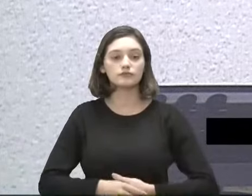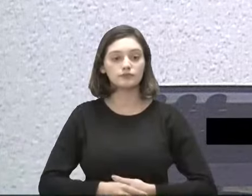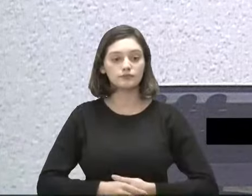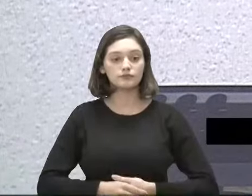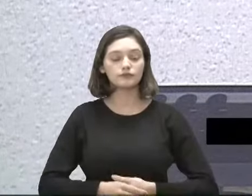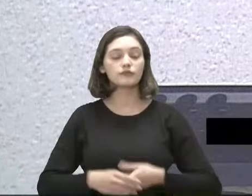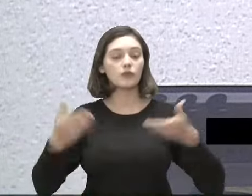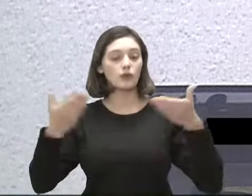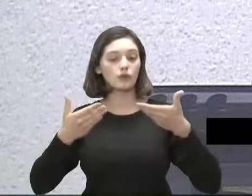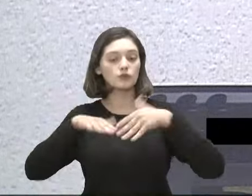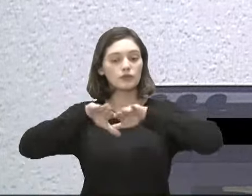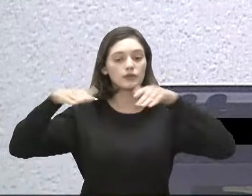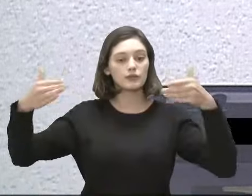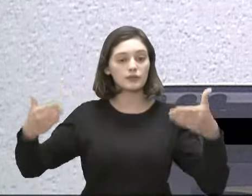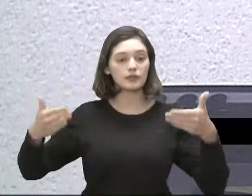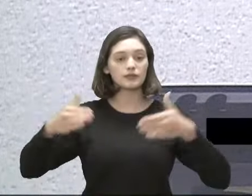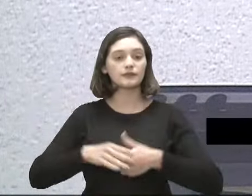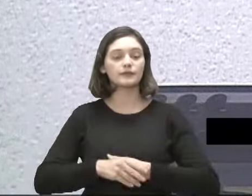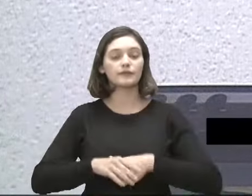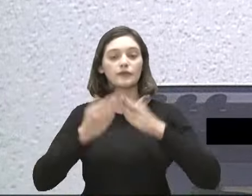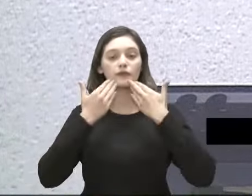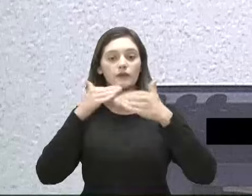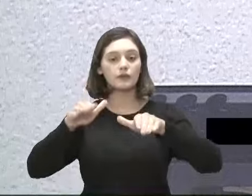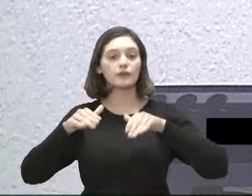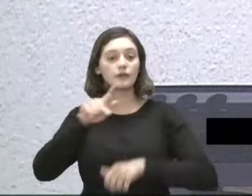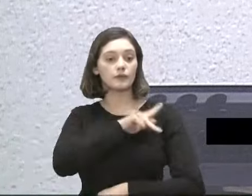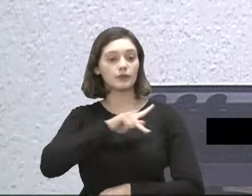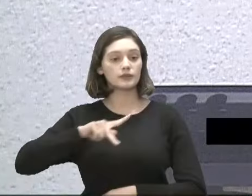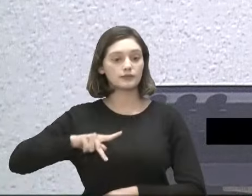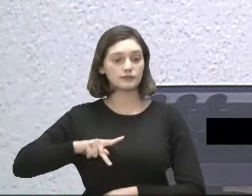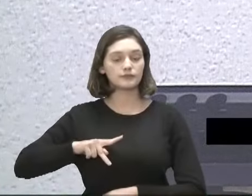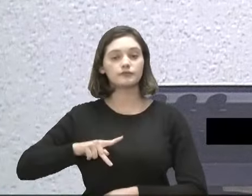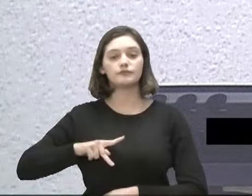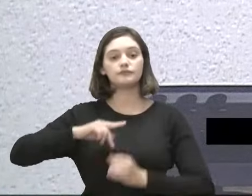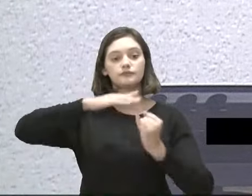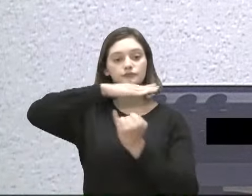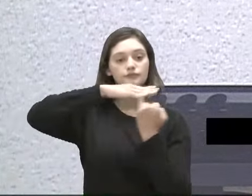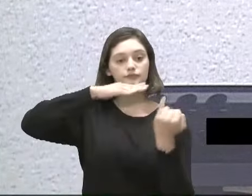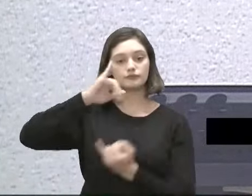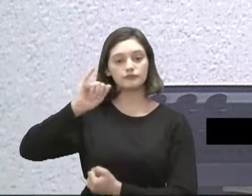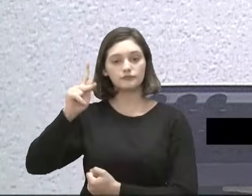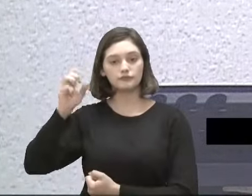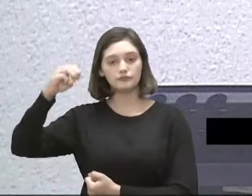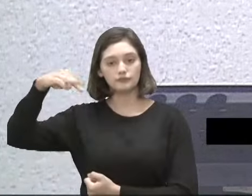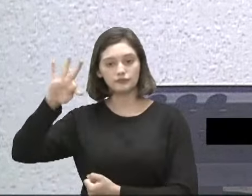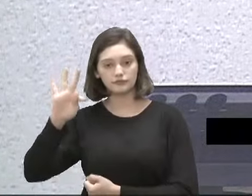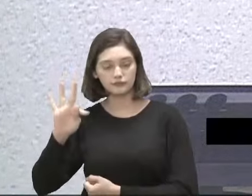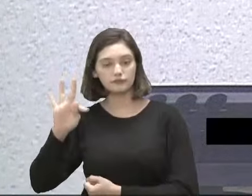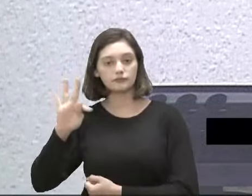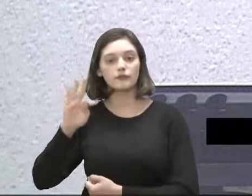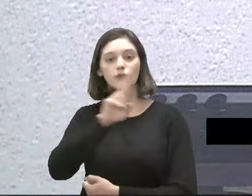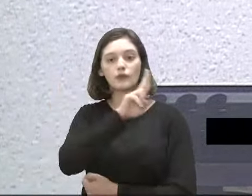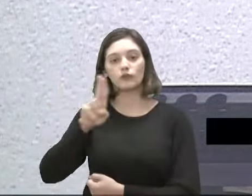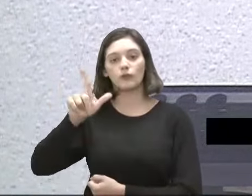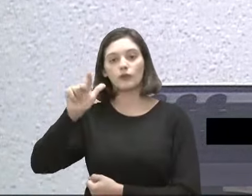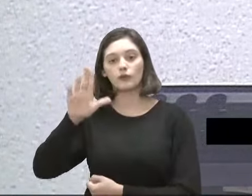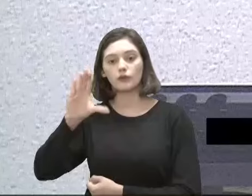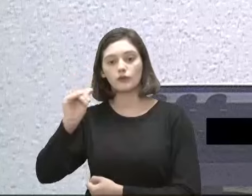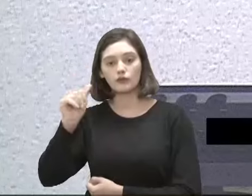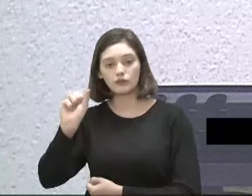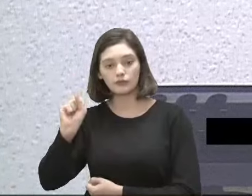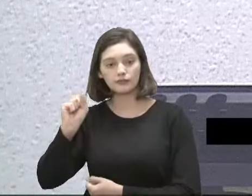Neste ato, compõe a mesa, nesta audiência, o presidente do Instituto de Previdência de Taubaté, o senhor Lucas da Silva